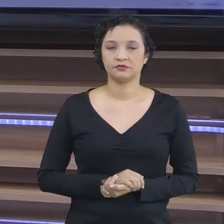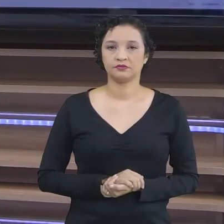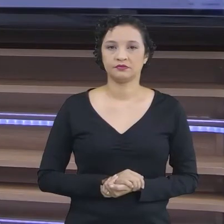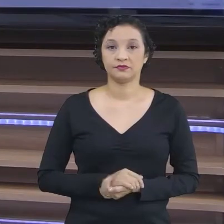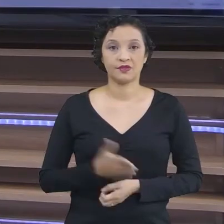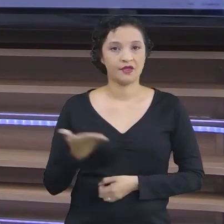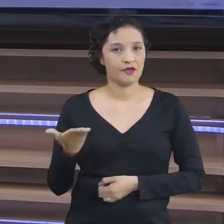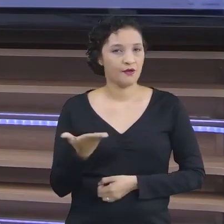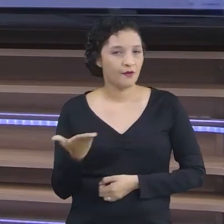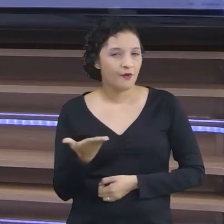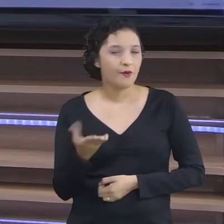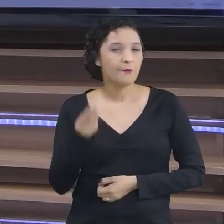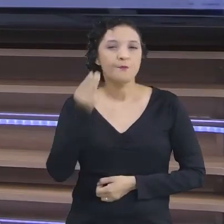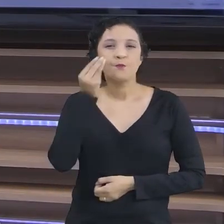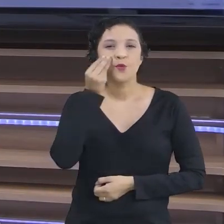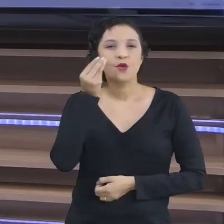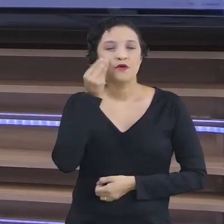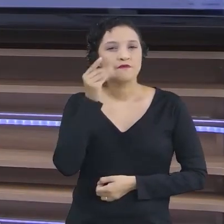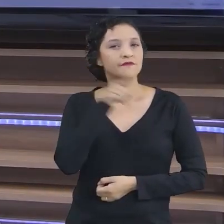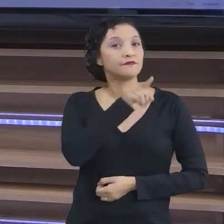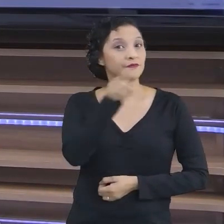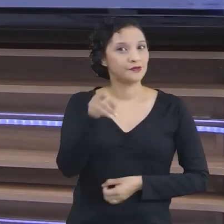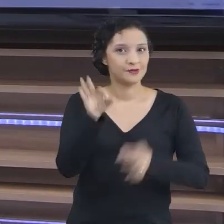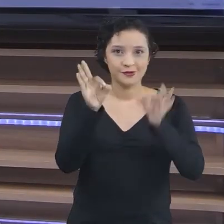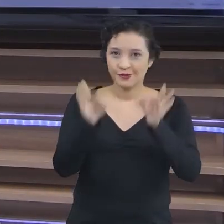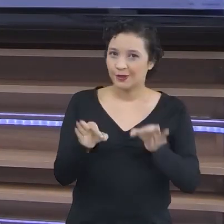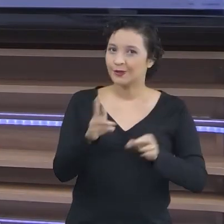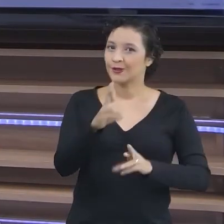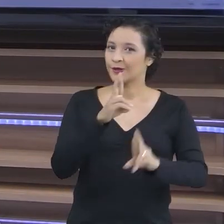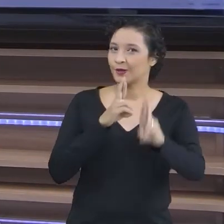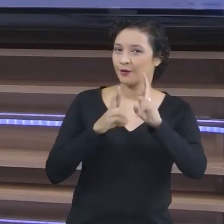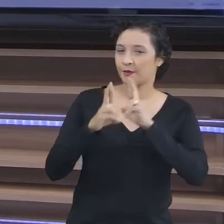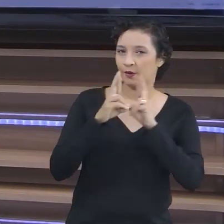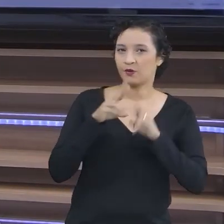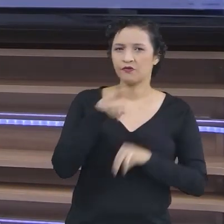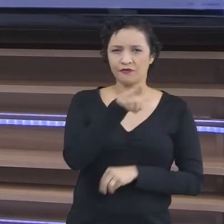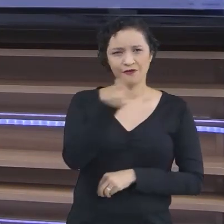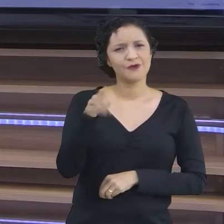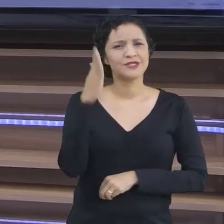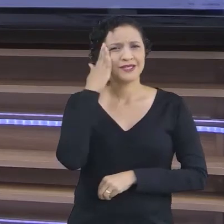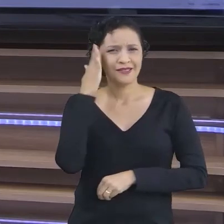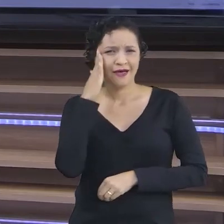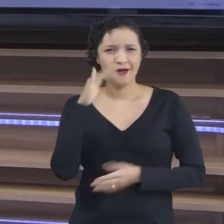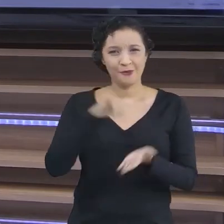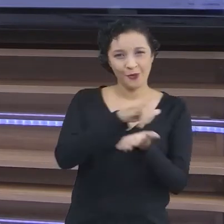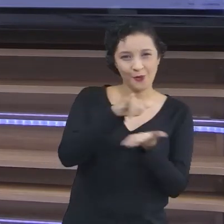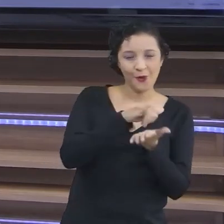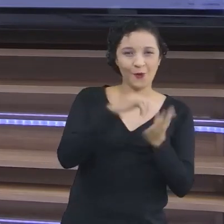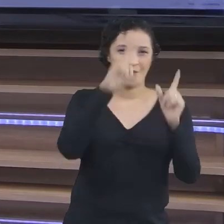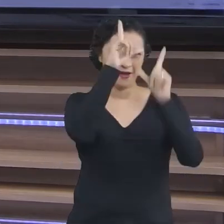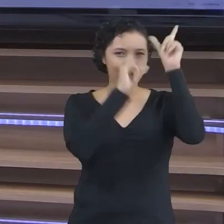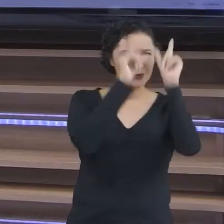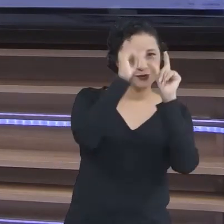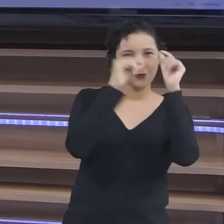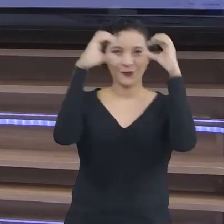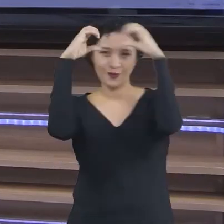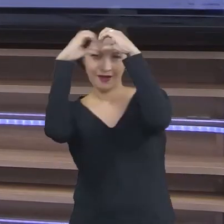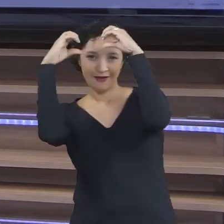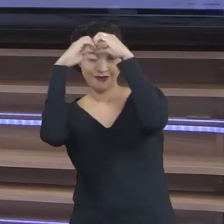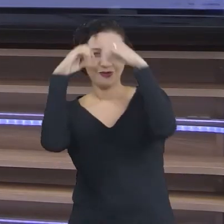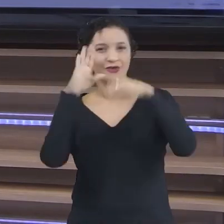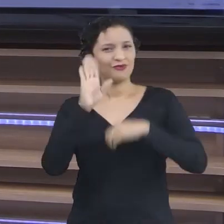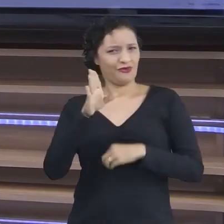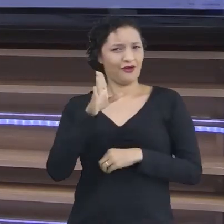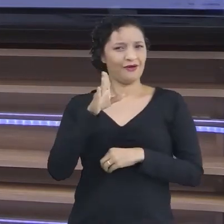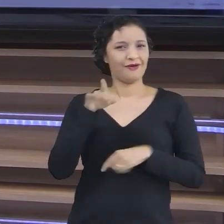Agora é hora de saber quem acertou. Quem já sabe um pouco dos dois boi, Caprichoso, Garantido, ouviu uma música do Garantido, viu